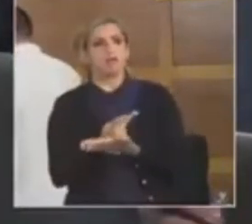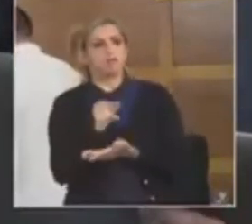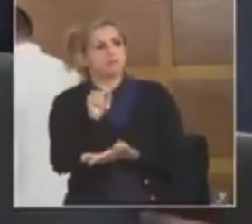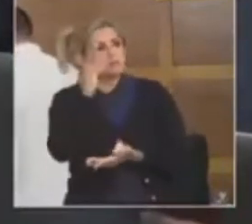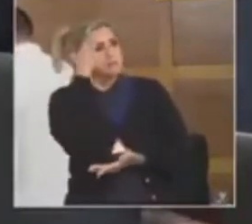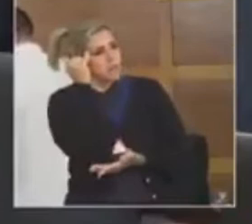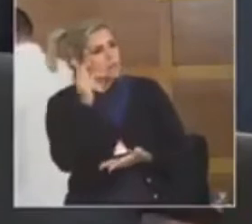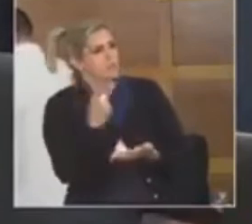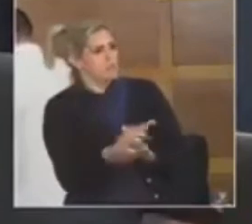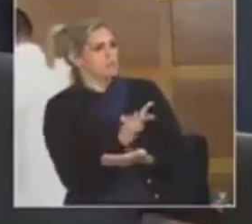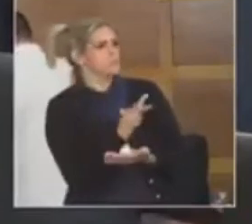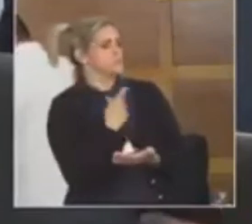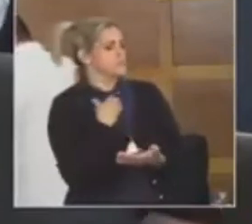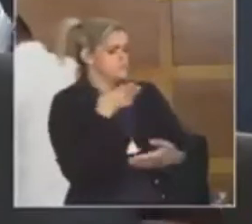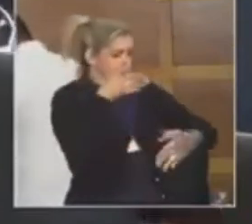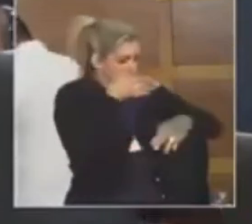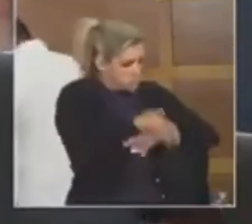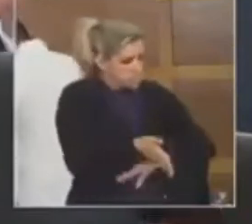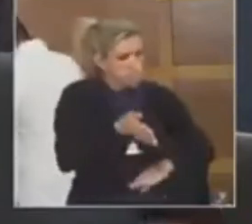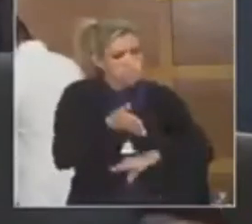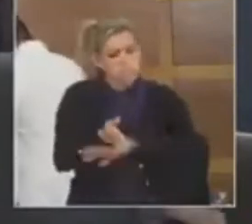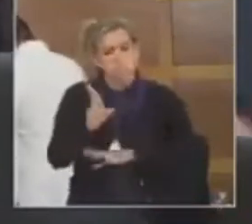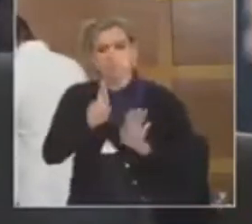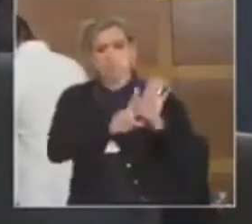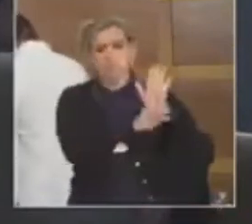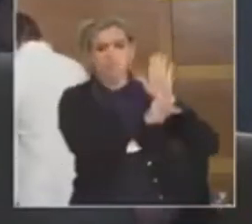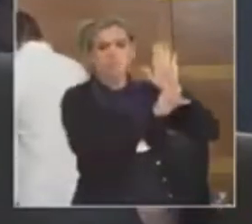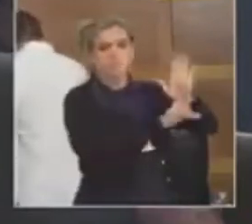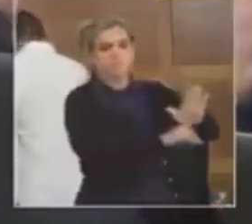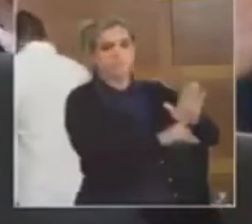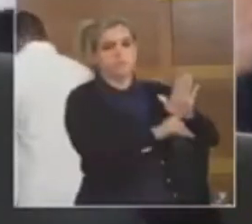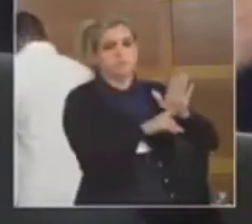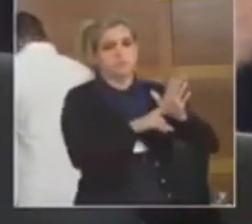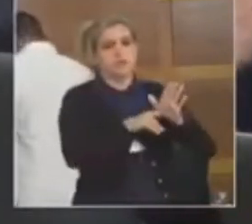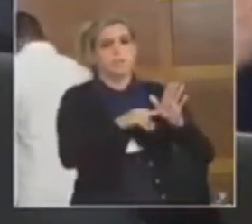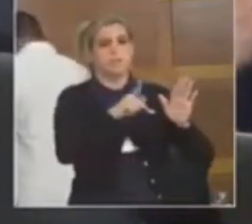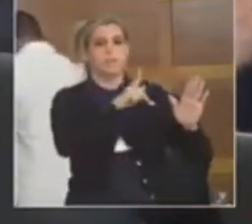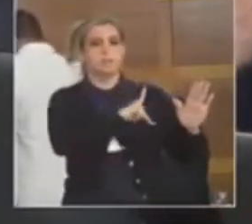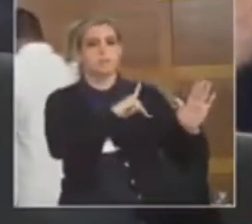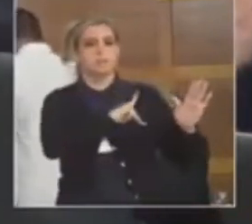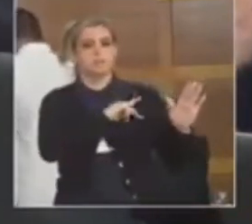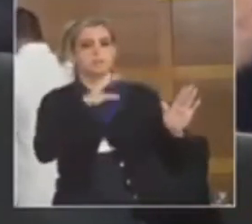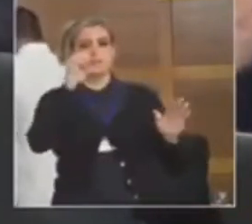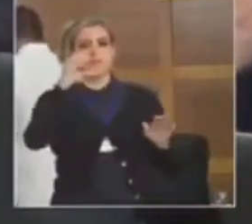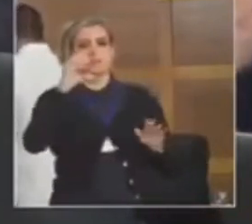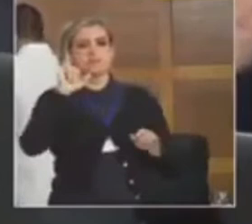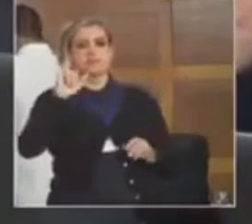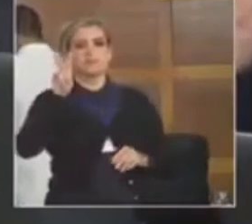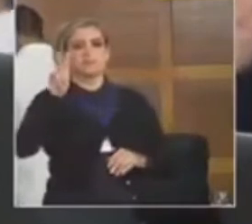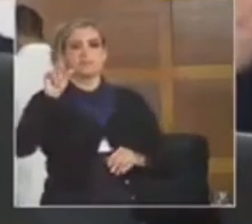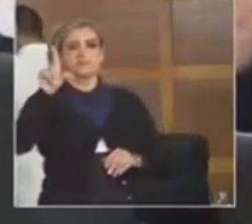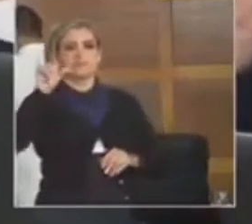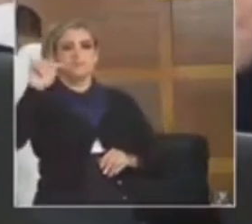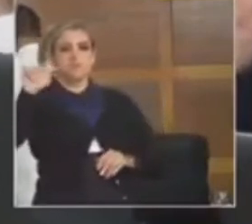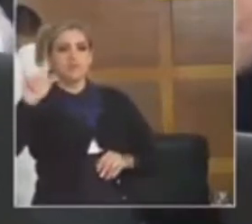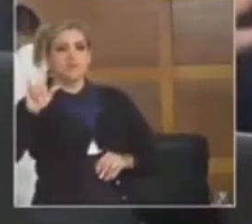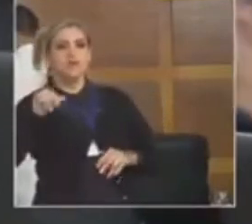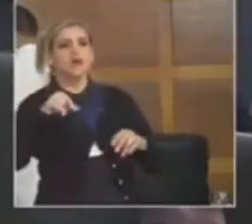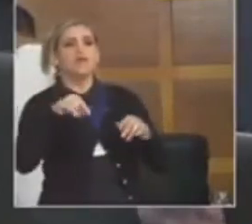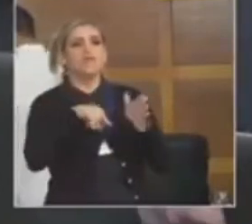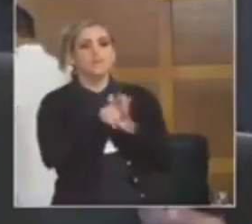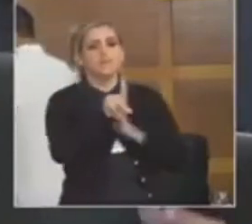o que pode acontecer e estarei entrando com a representação na Polícia Civil e vou pedir que essa página saia do ar